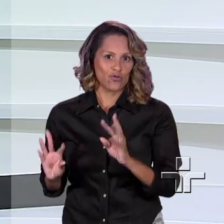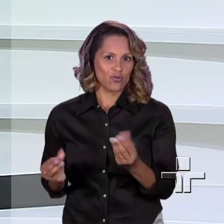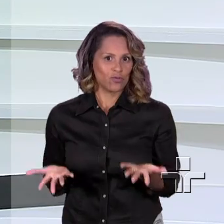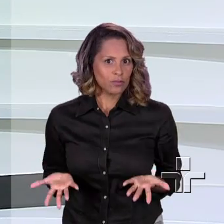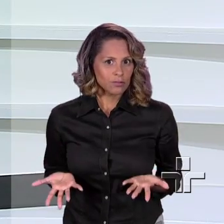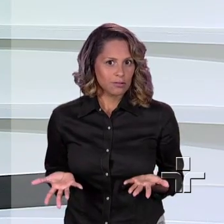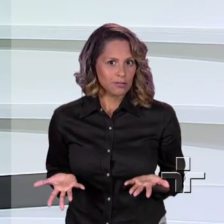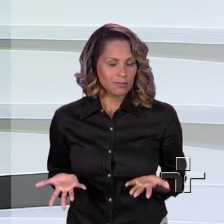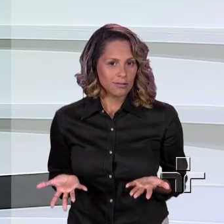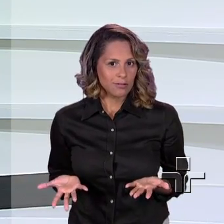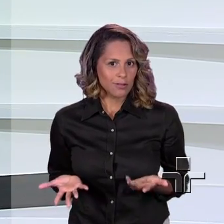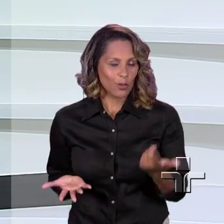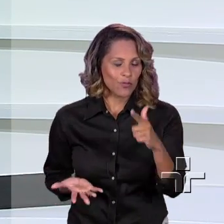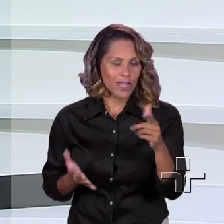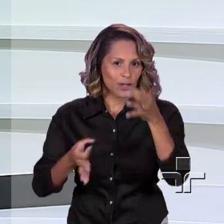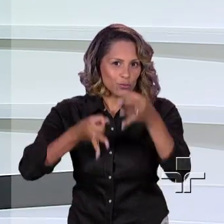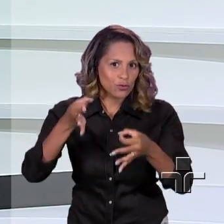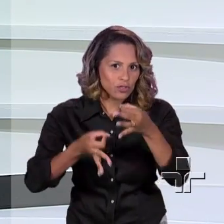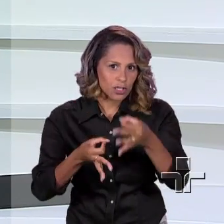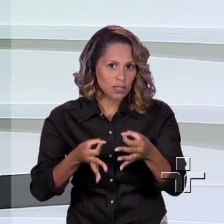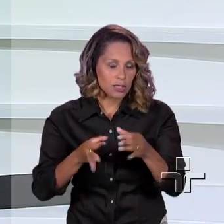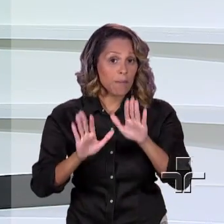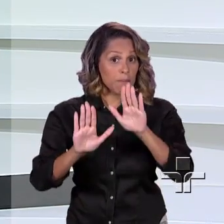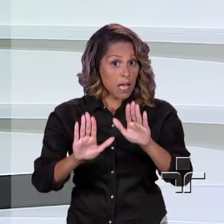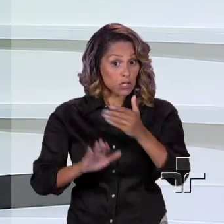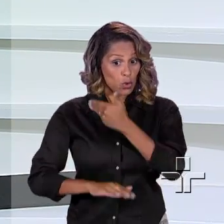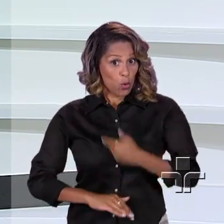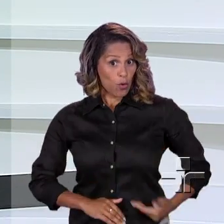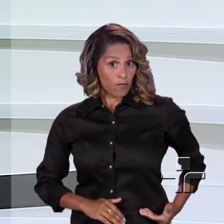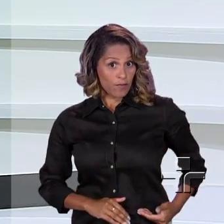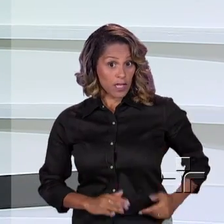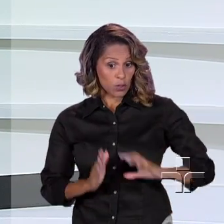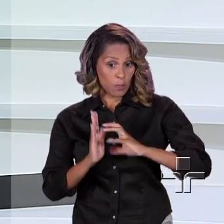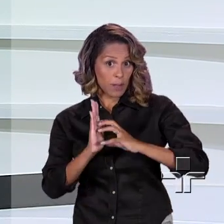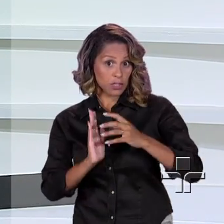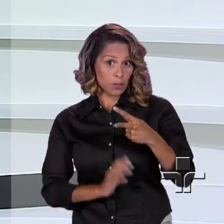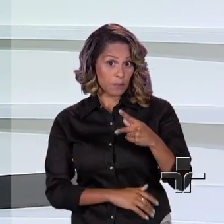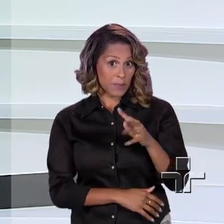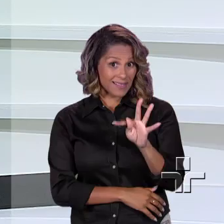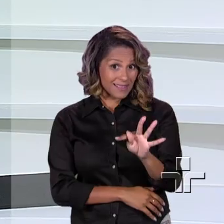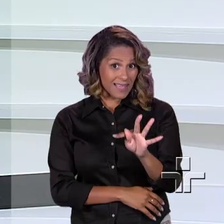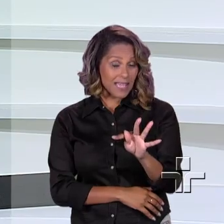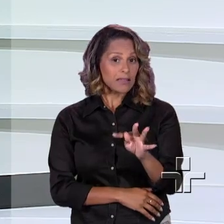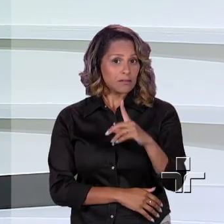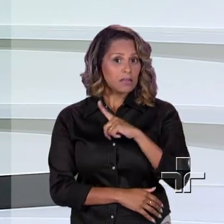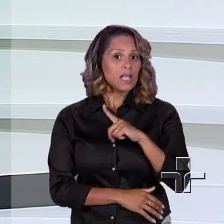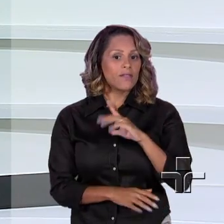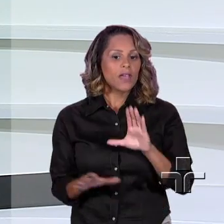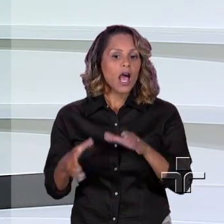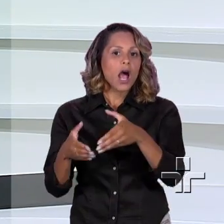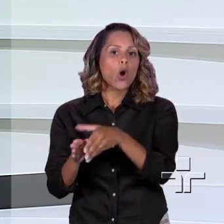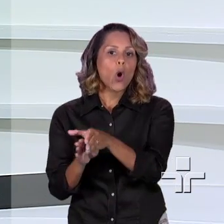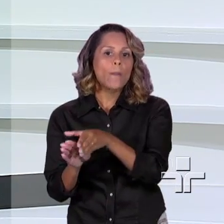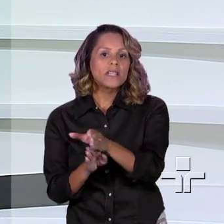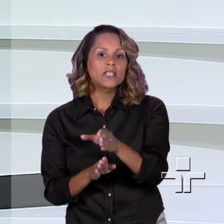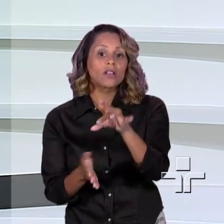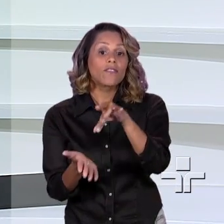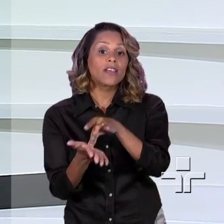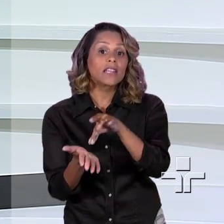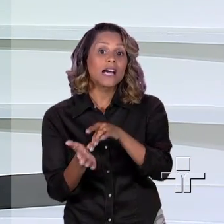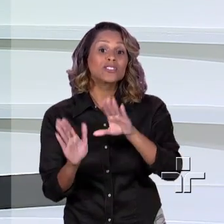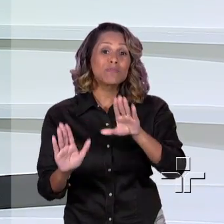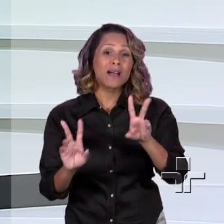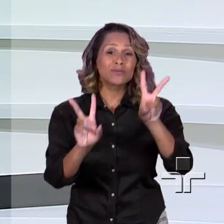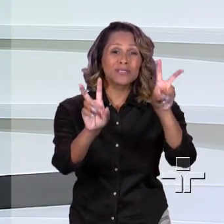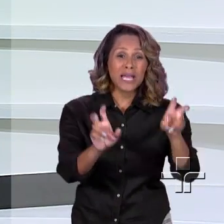ditadura. E, embora no governo do PT tenha tido a Comissão Nacional da Verdade, não houve nenhum avanço no tema de justiça.